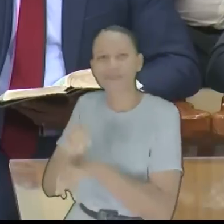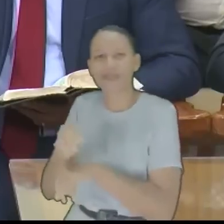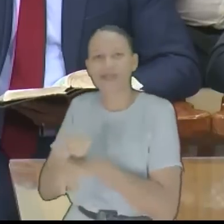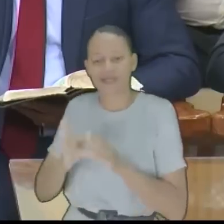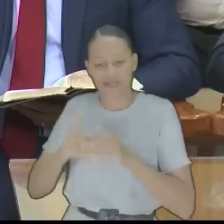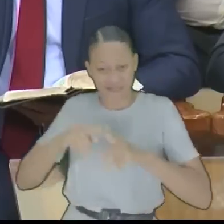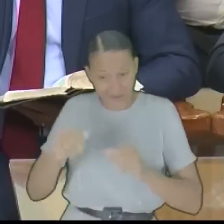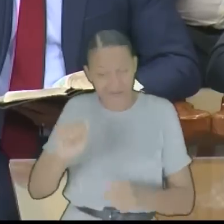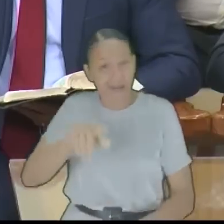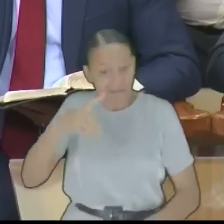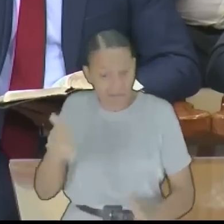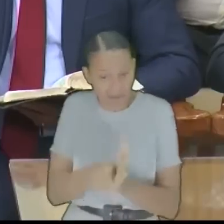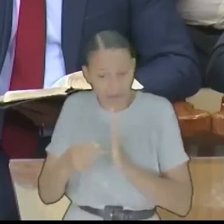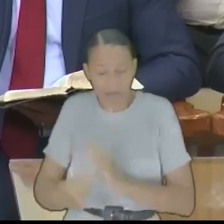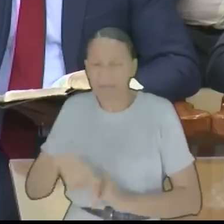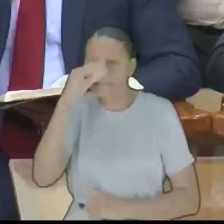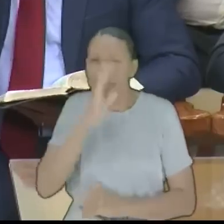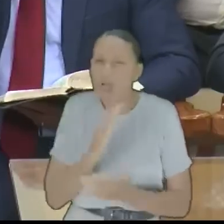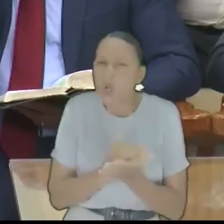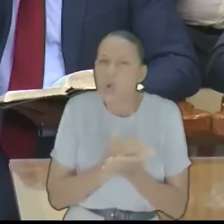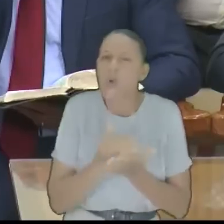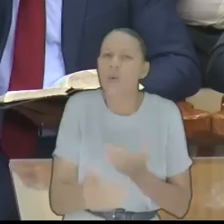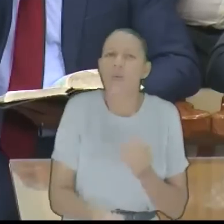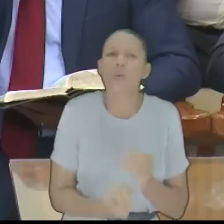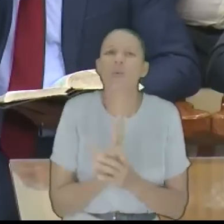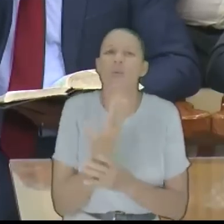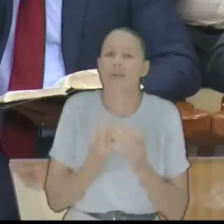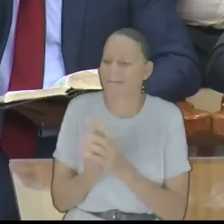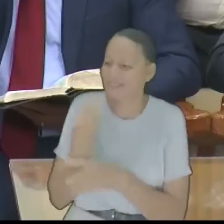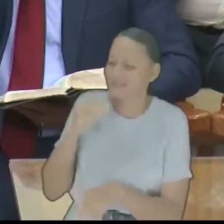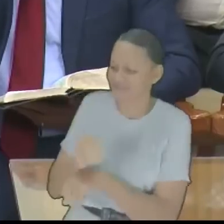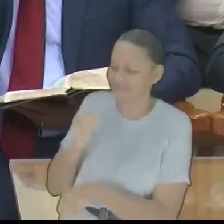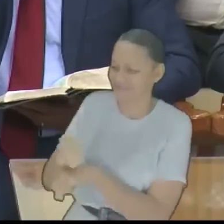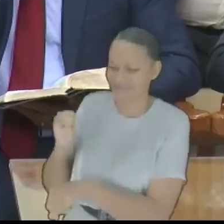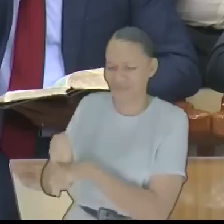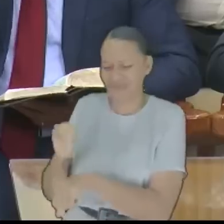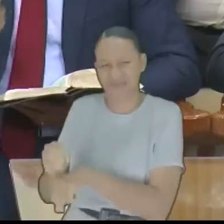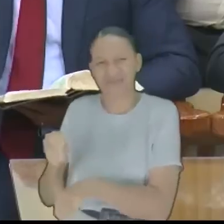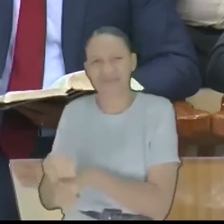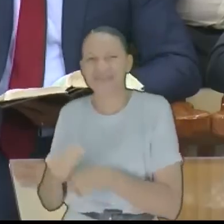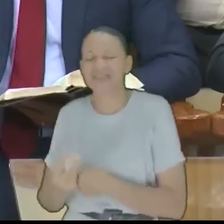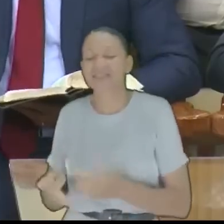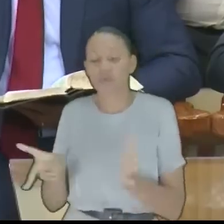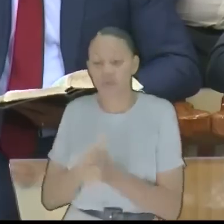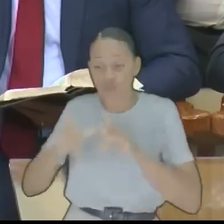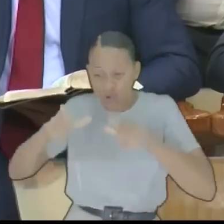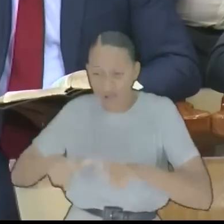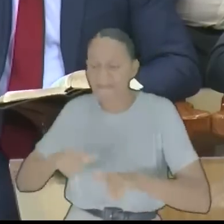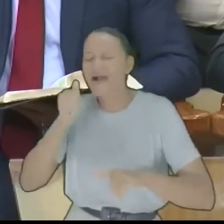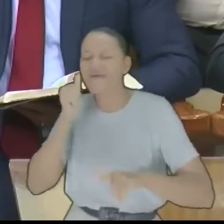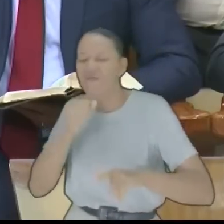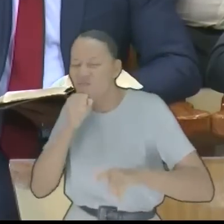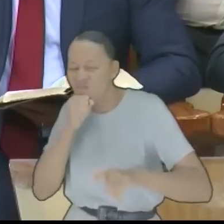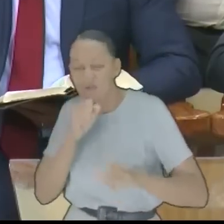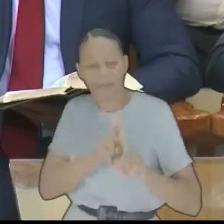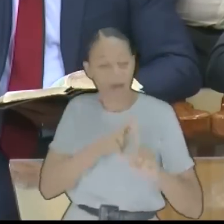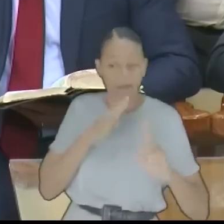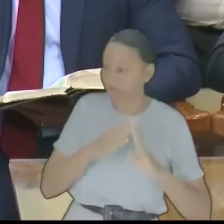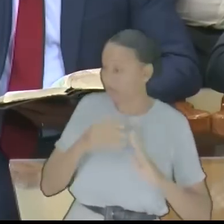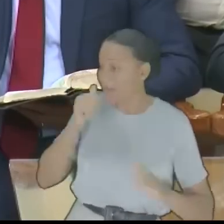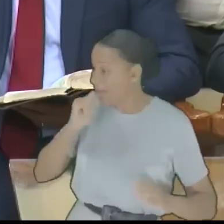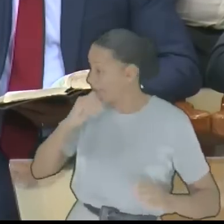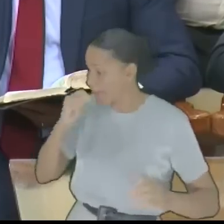Assembleias de Deus no Brasil, logo no início, elas cuidaram de fazer abrigo de idosos e orfanatos.